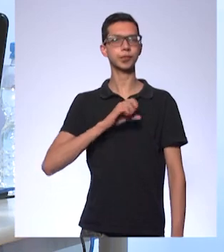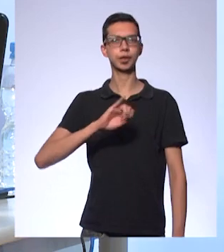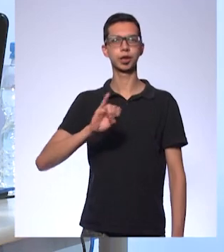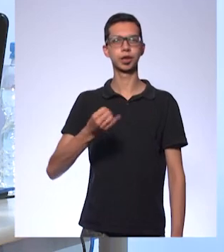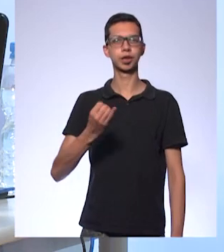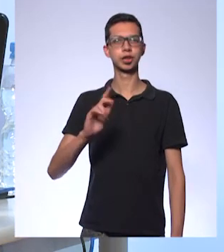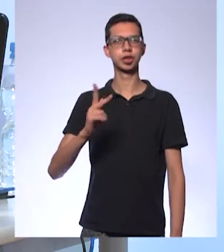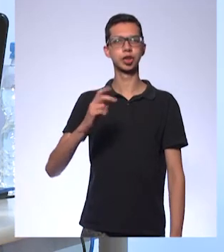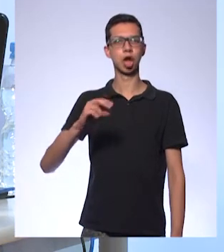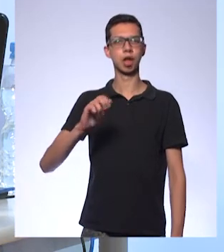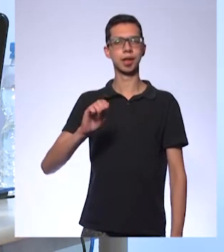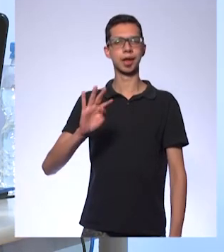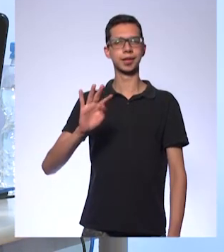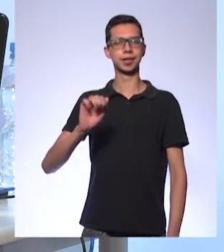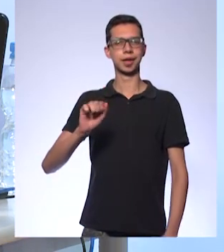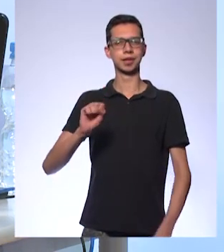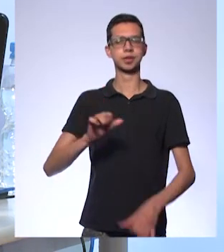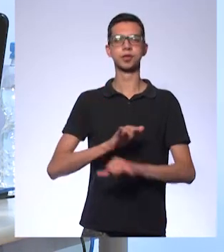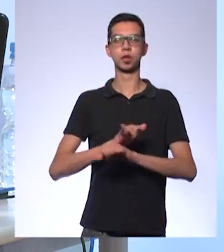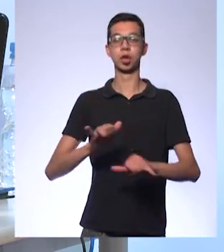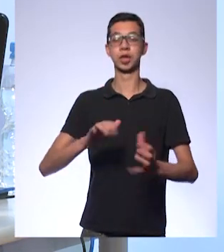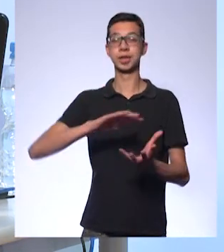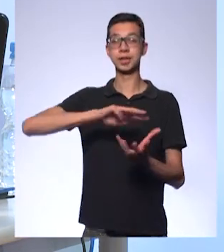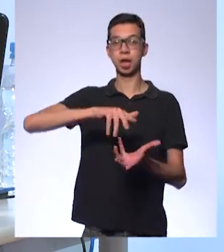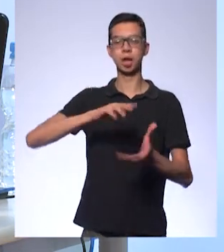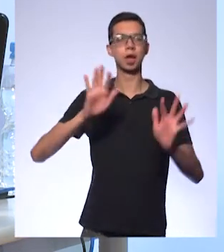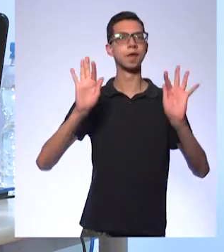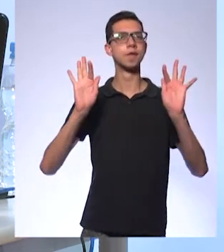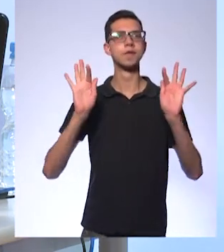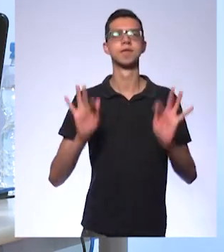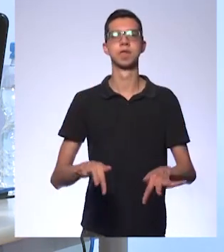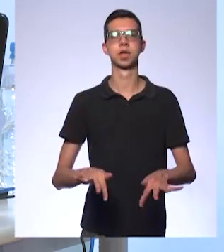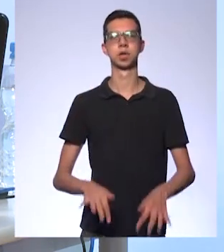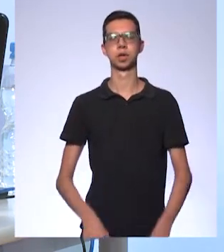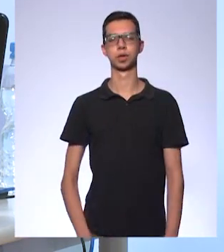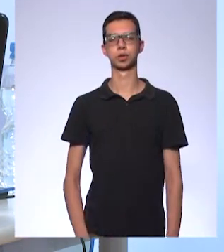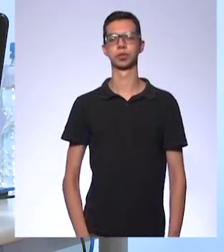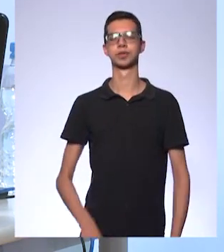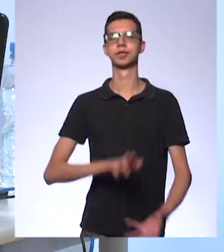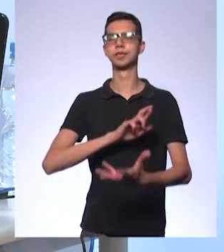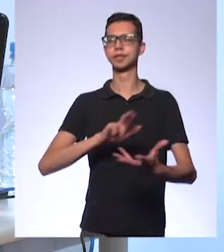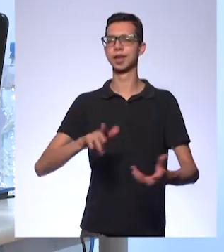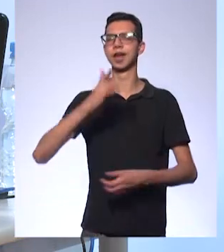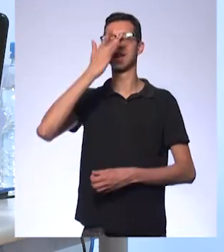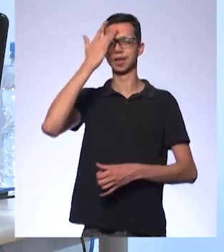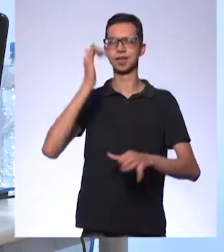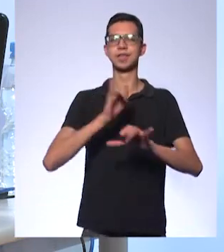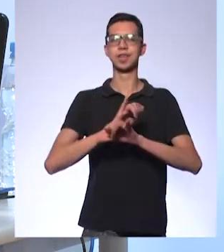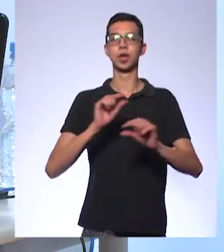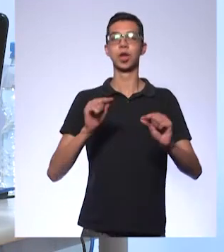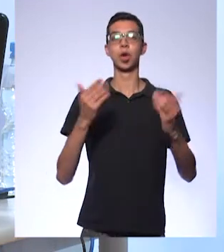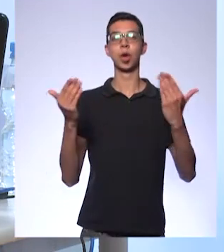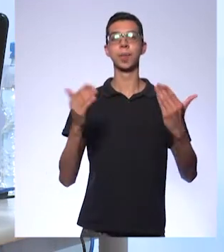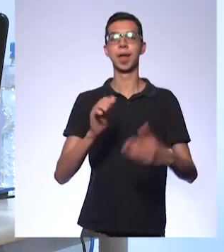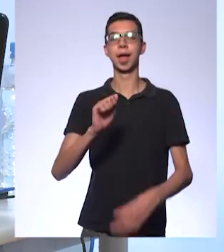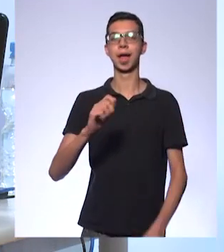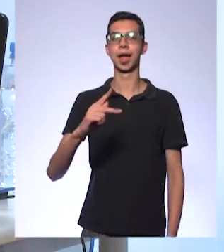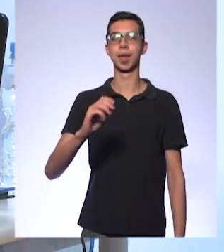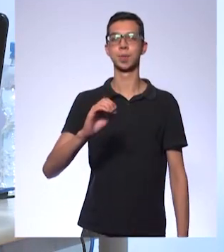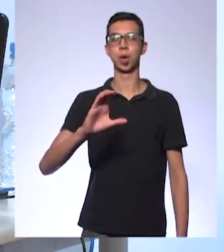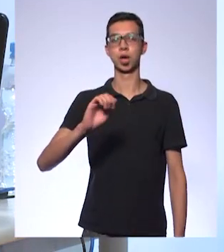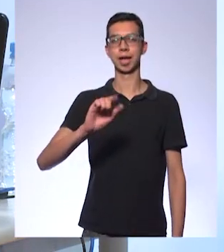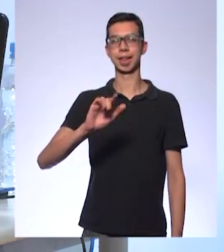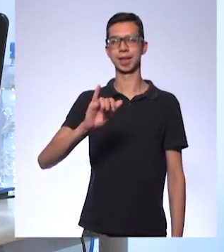É o fim da Terra. Teve bastante gente fazendo a relação, a intertextualidade com o Apocalipse, né? O discurso